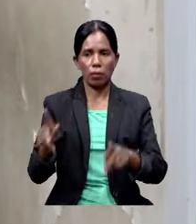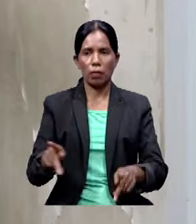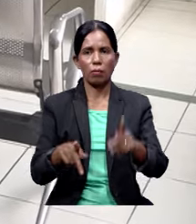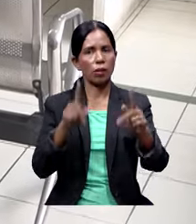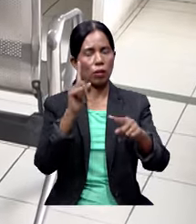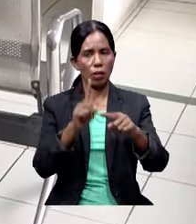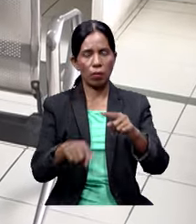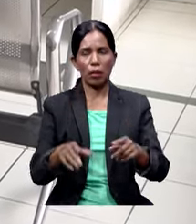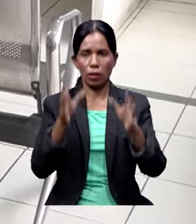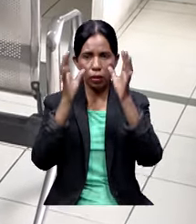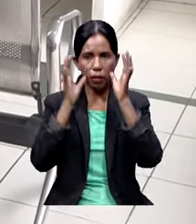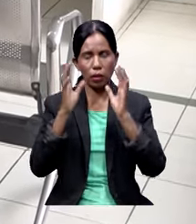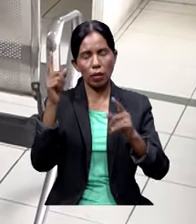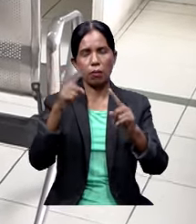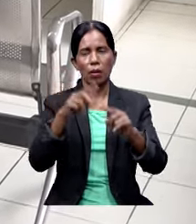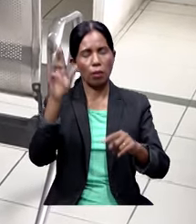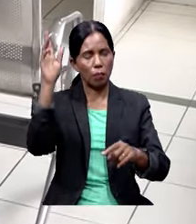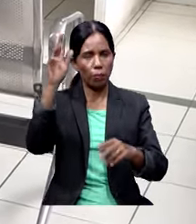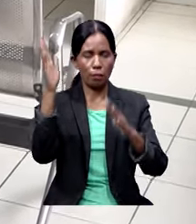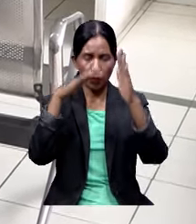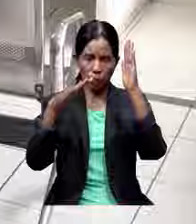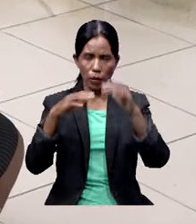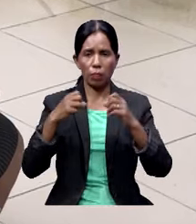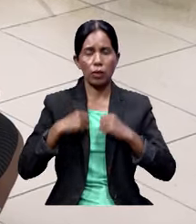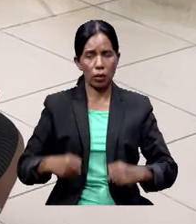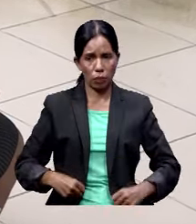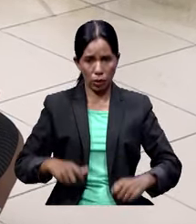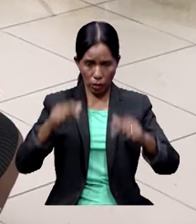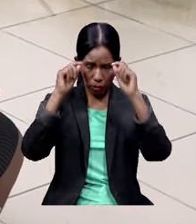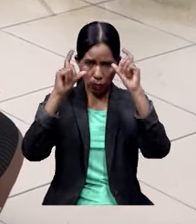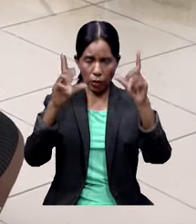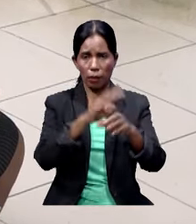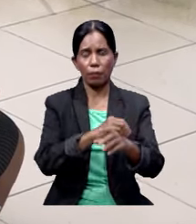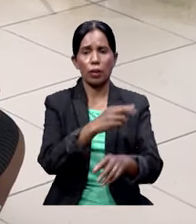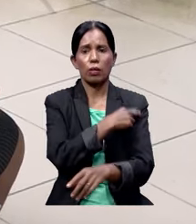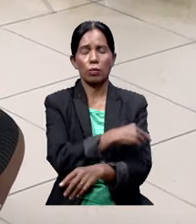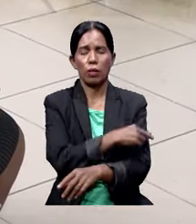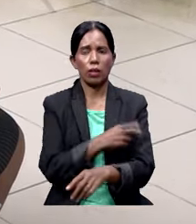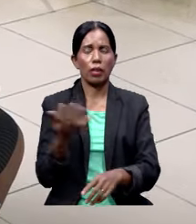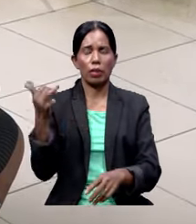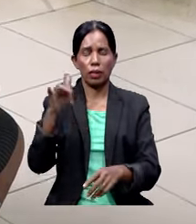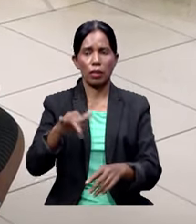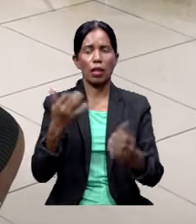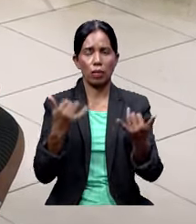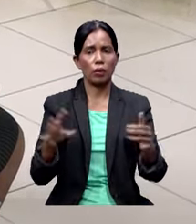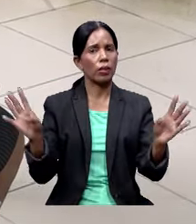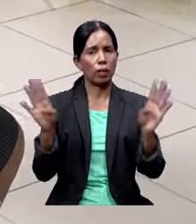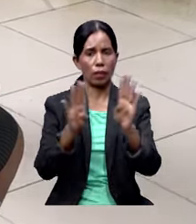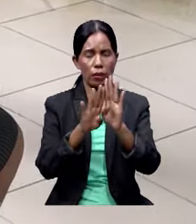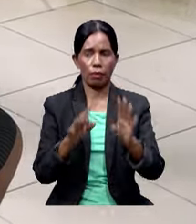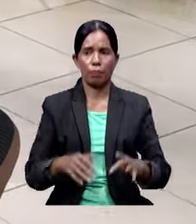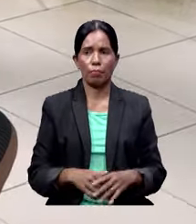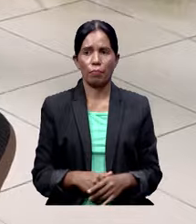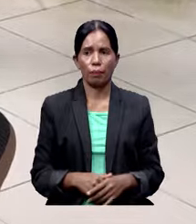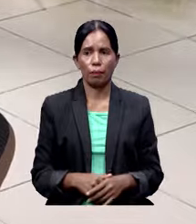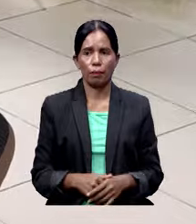labele halerik bebeik do problema setor saúde e a Timor-Leste, liu posto saúde no bem daudaune taka provisório. Ponto